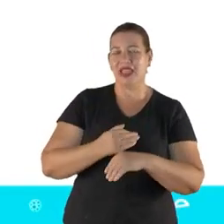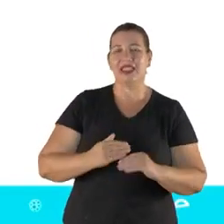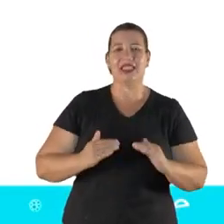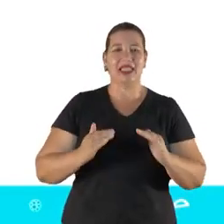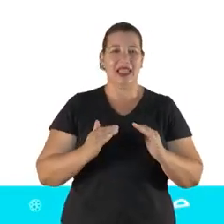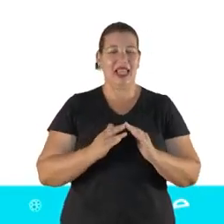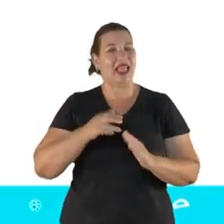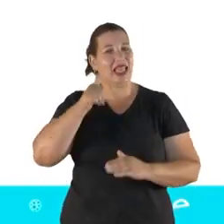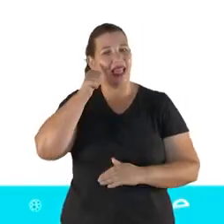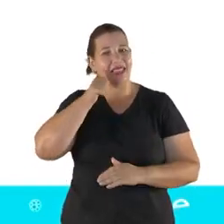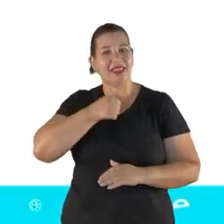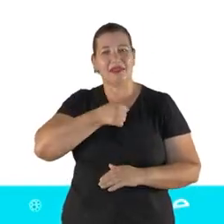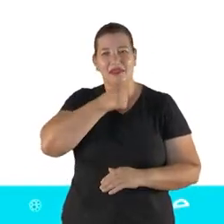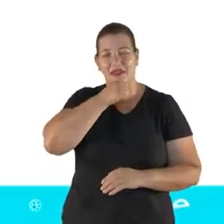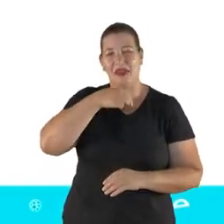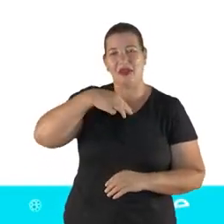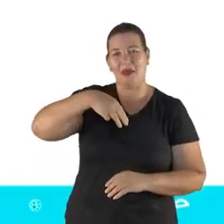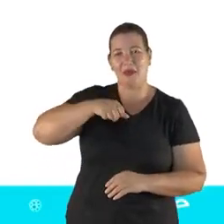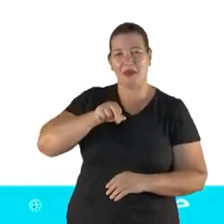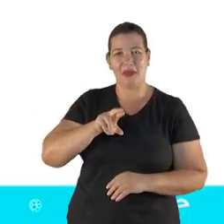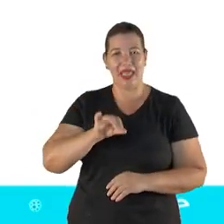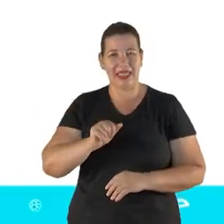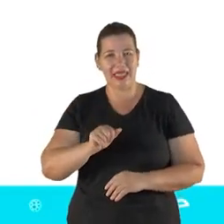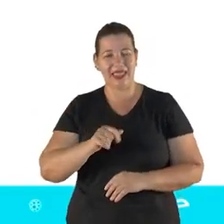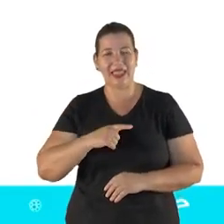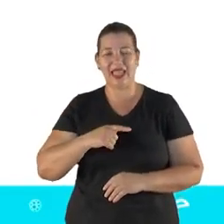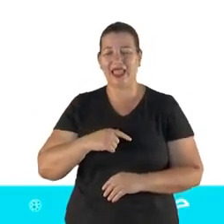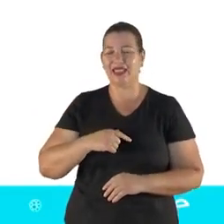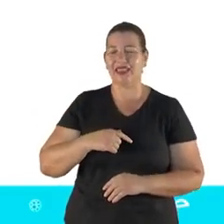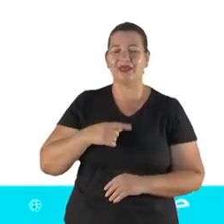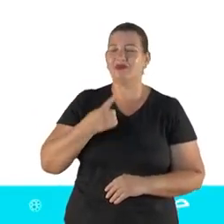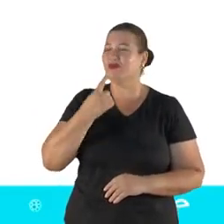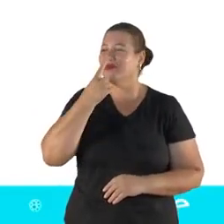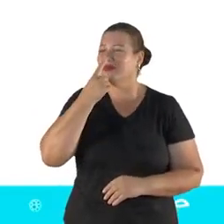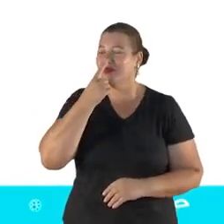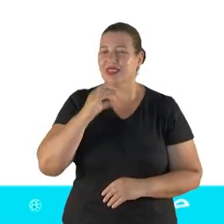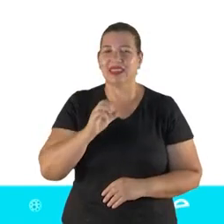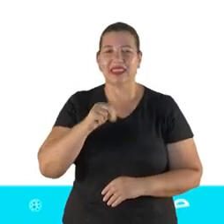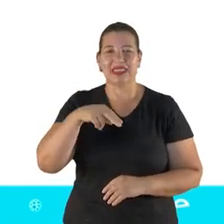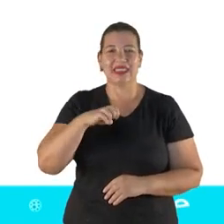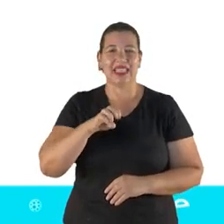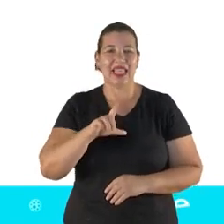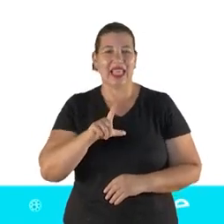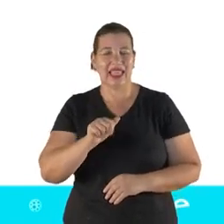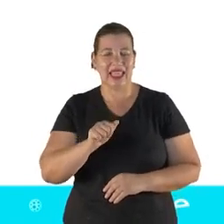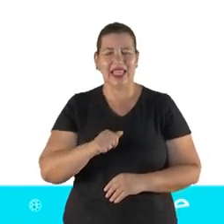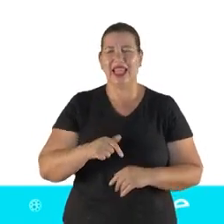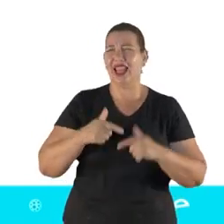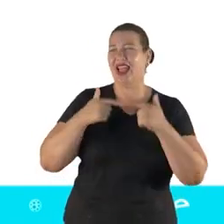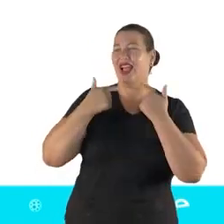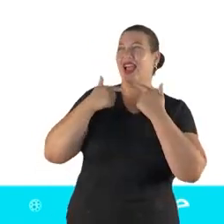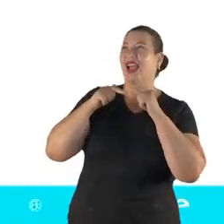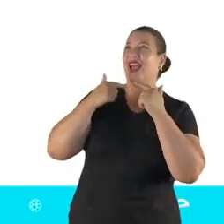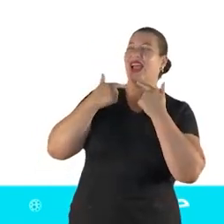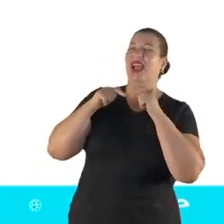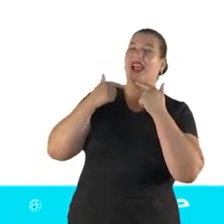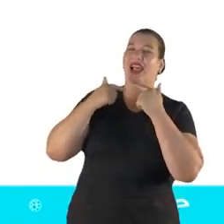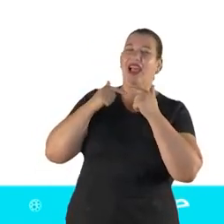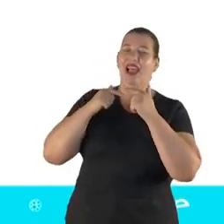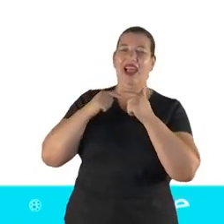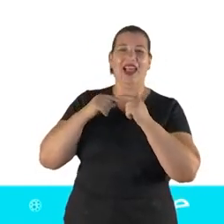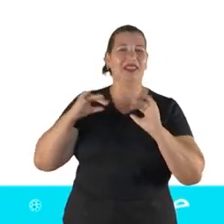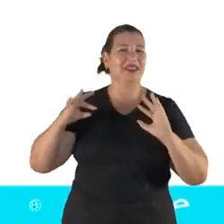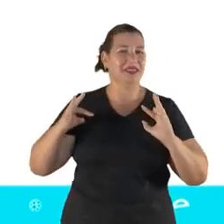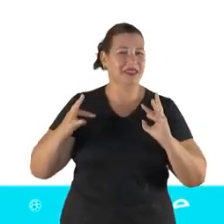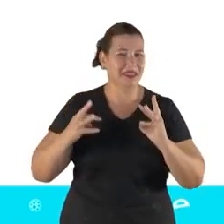férias na casa da Vó Maria, que cheira canela e tem uma risada gostosa que